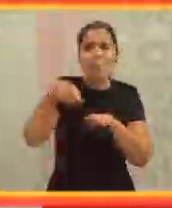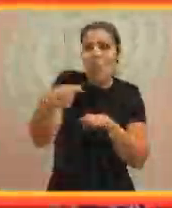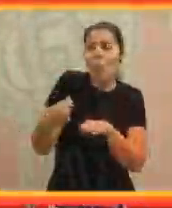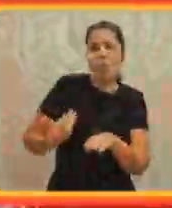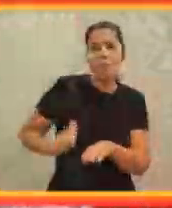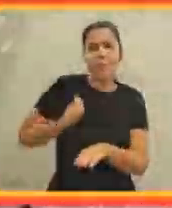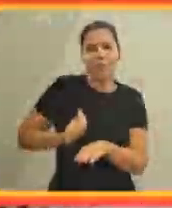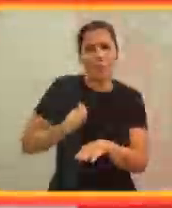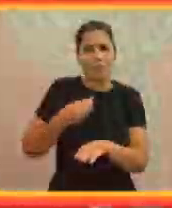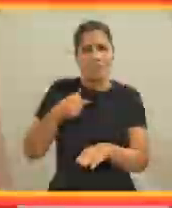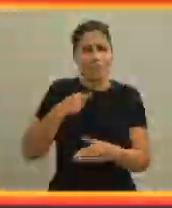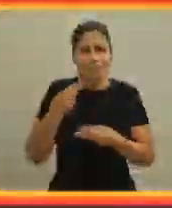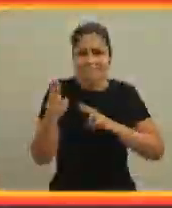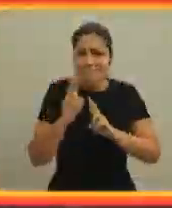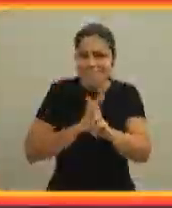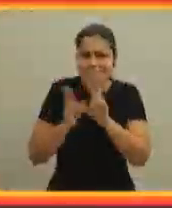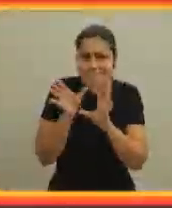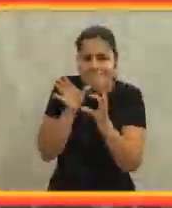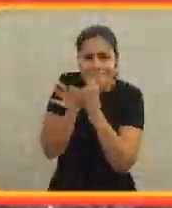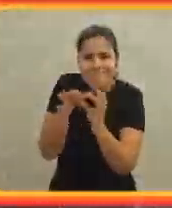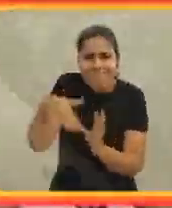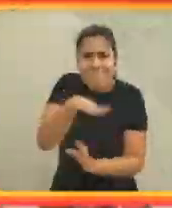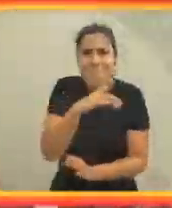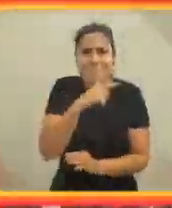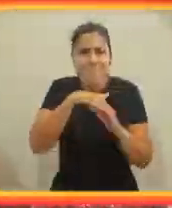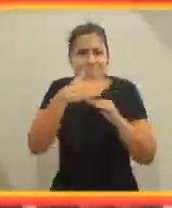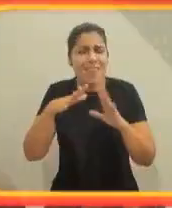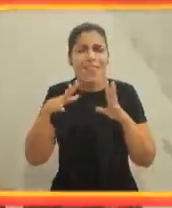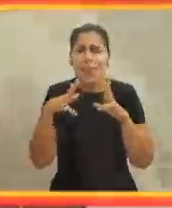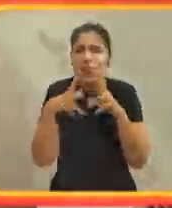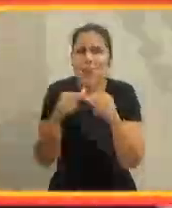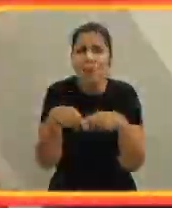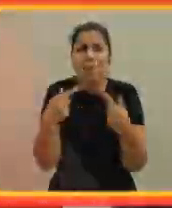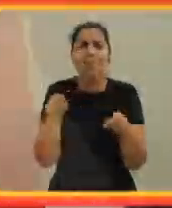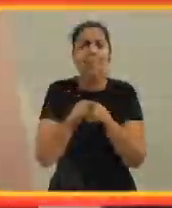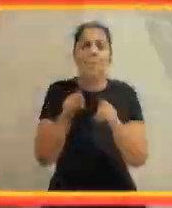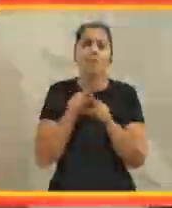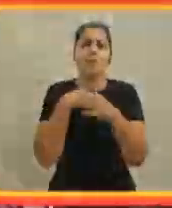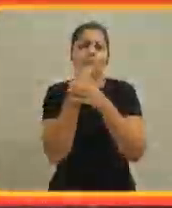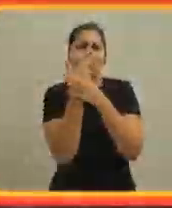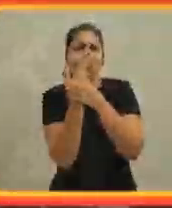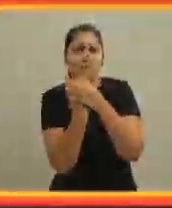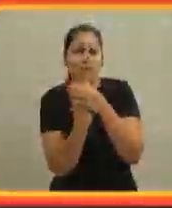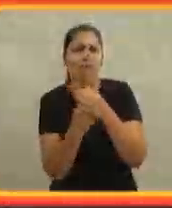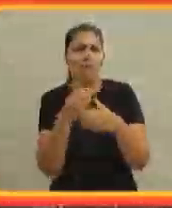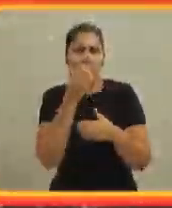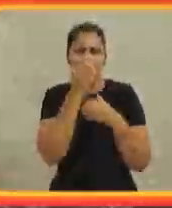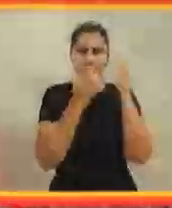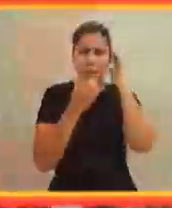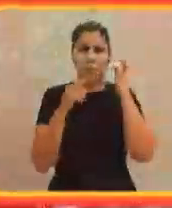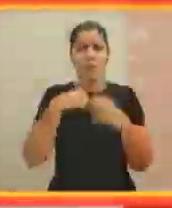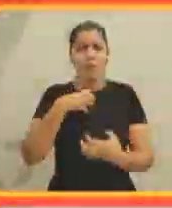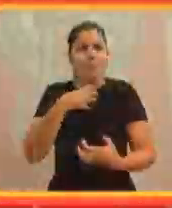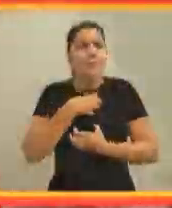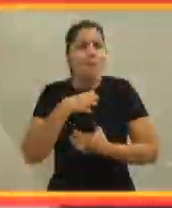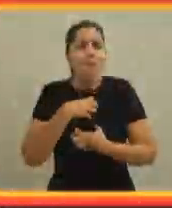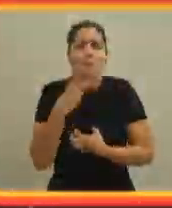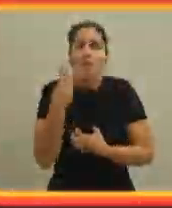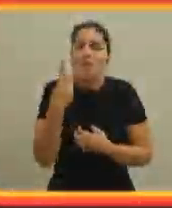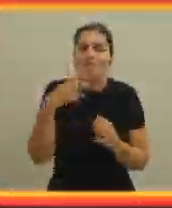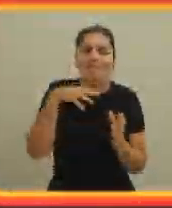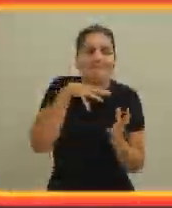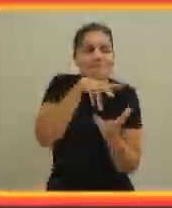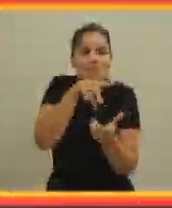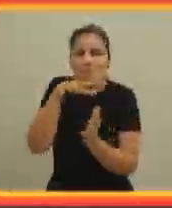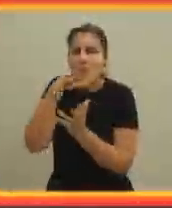mar é... Estou convencido de que o mar é um ser vivo. E minha relação com o mar é tudo, porque também já fiz mergulho com o cilindro. Sinto